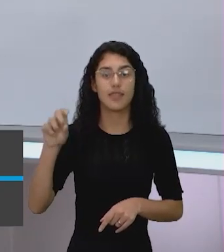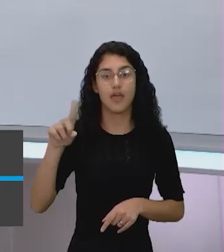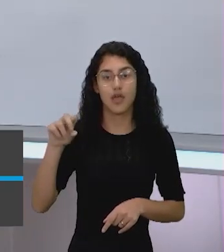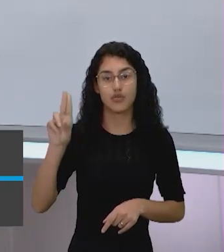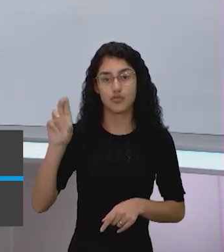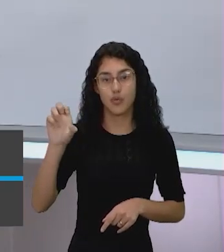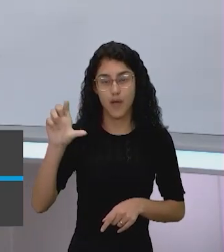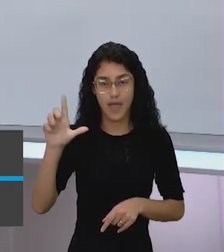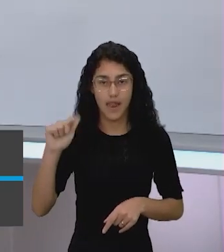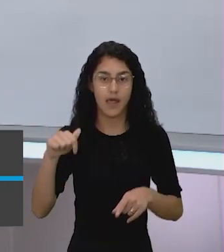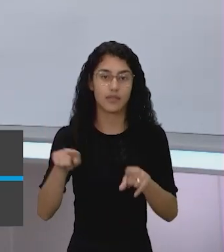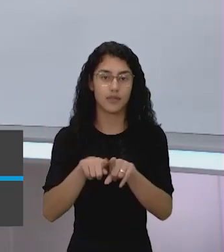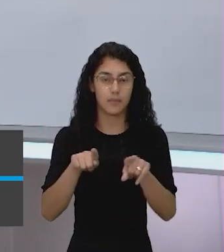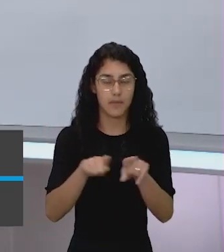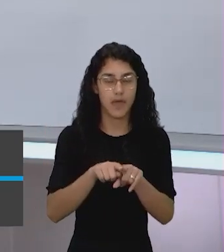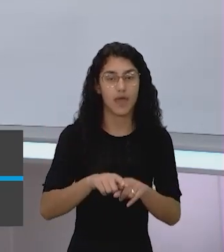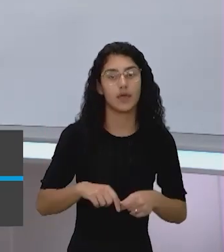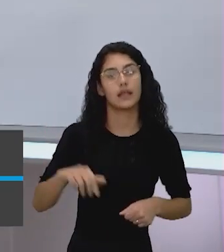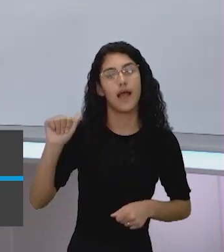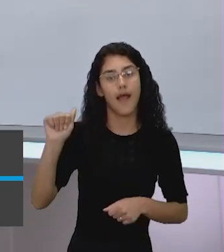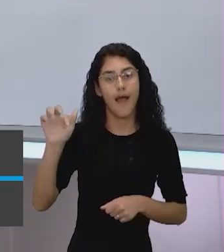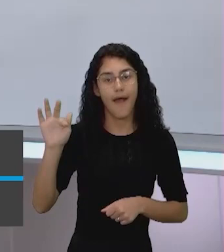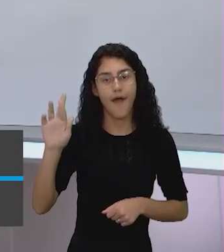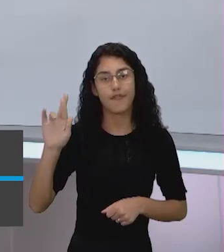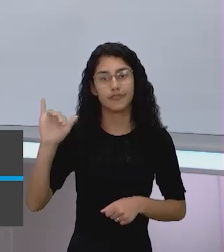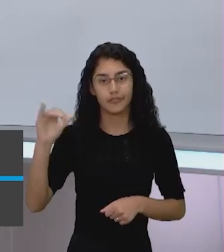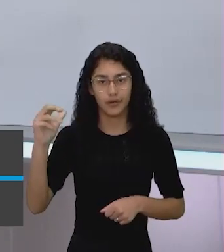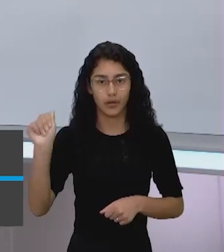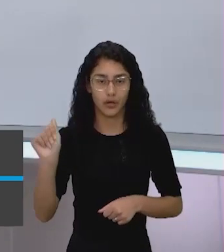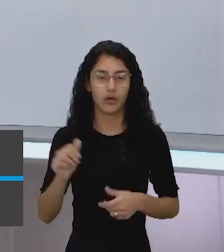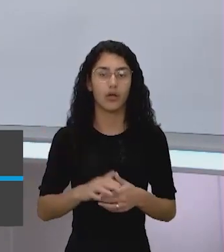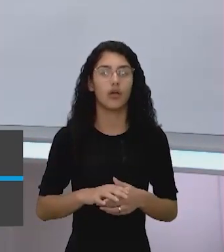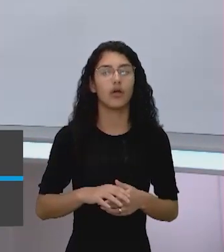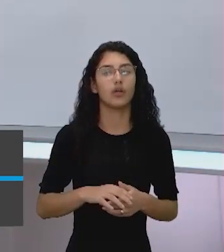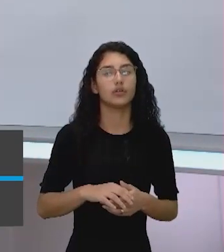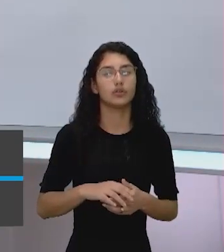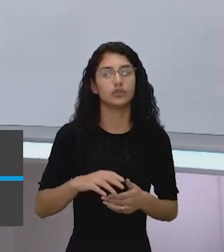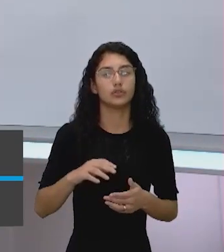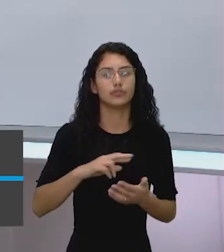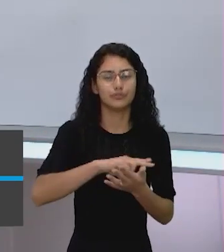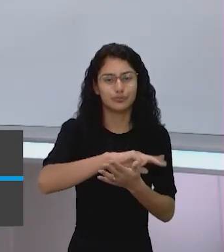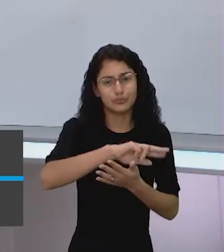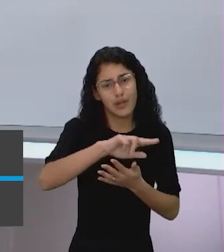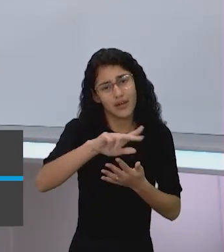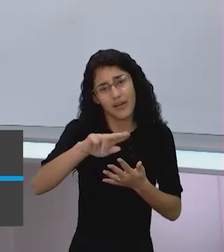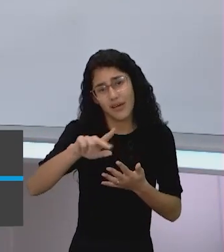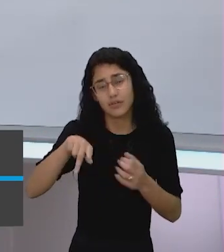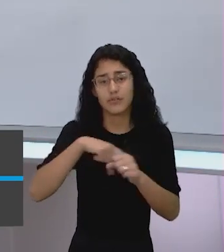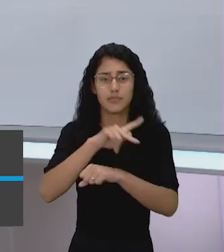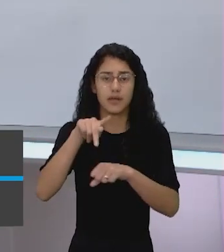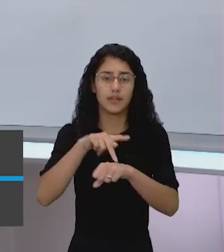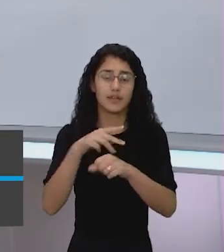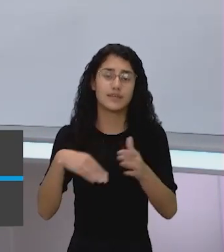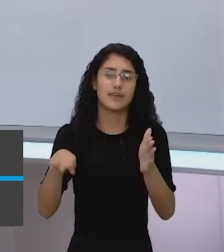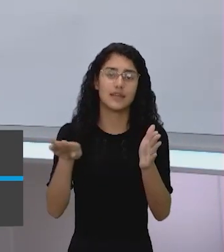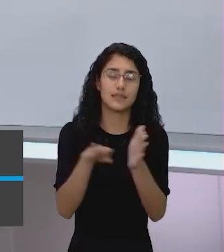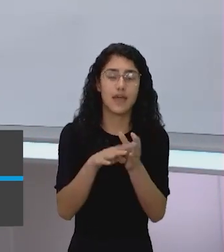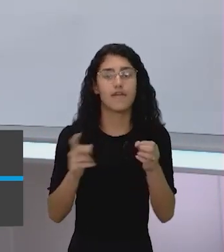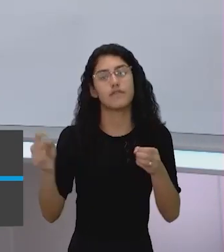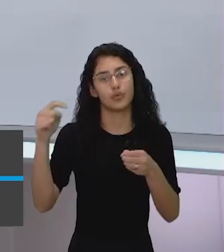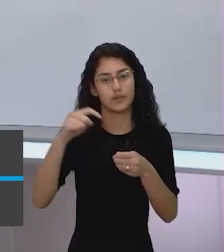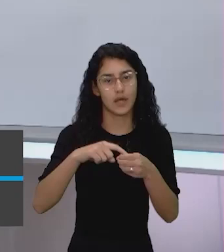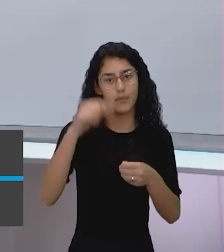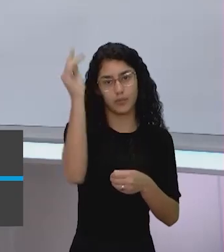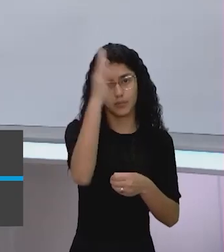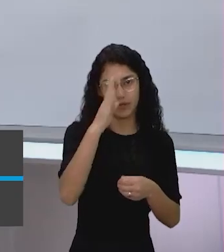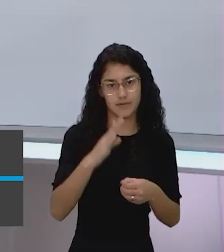para a Tanzânia, na África, né? Quer dizer, ele fez todo um percurso até retornar para o Brasil. Daí no Brasil ele foi impedido de